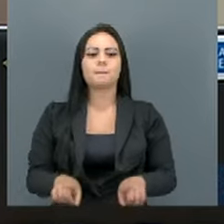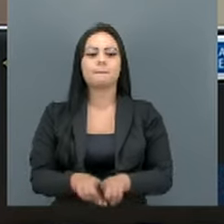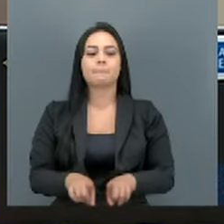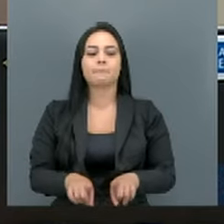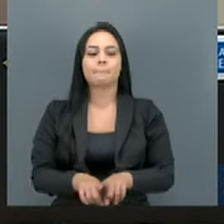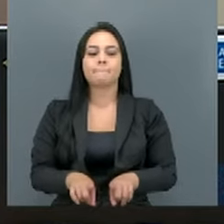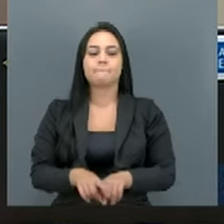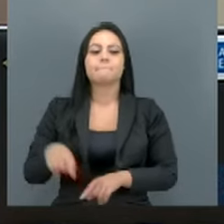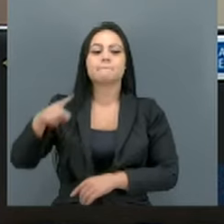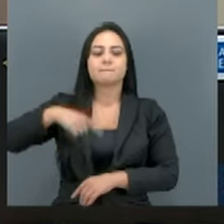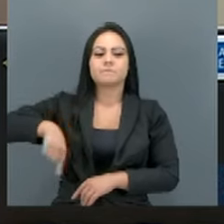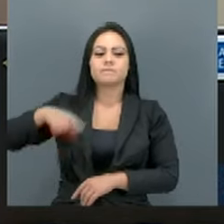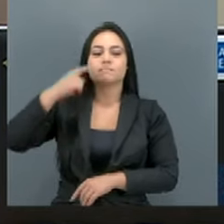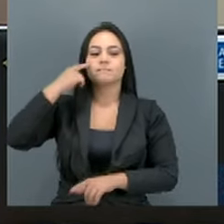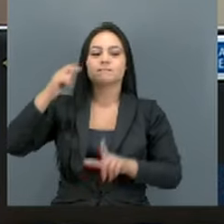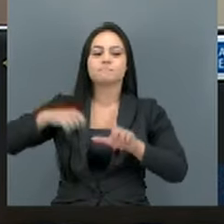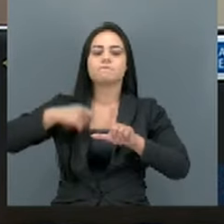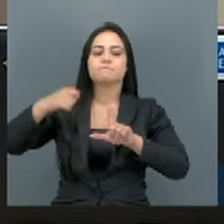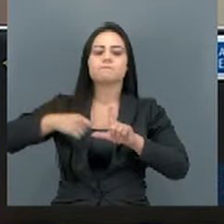com o que vimos em vídeo.